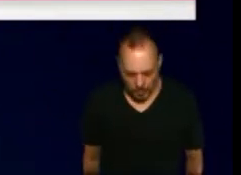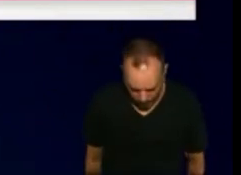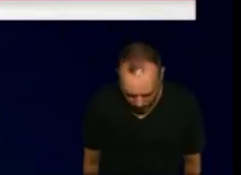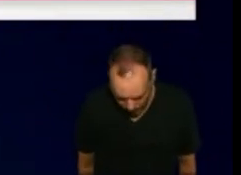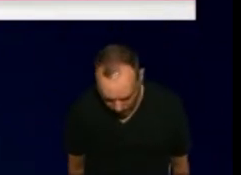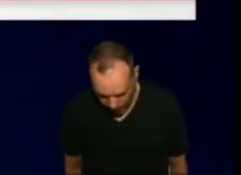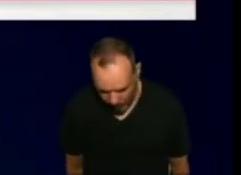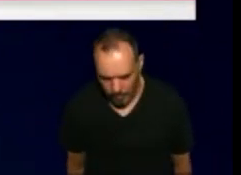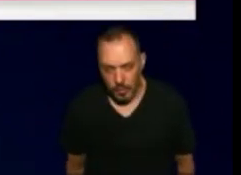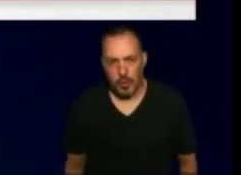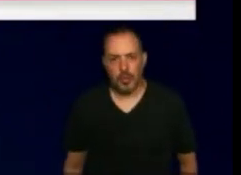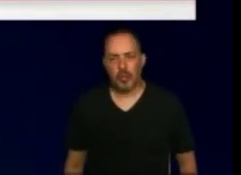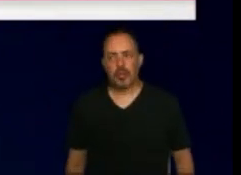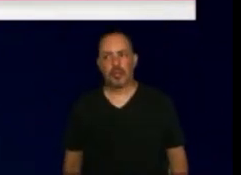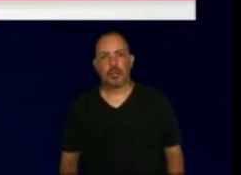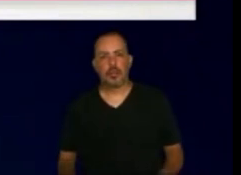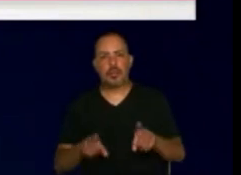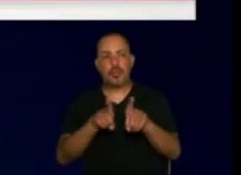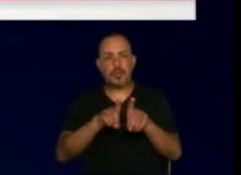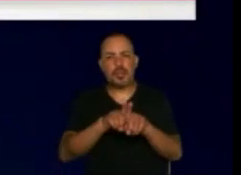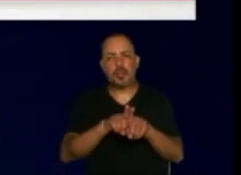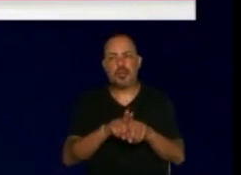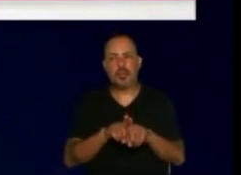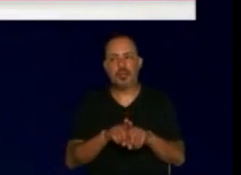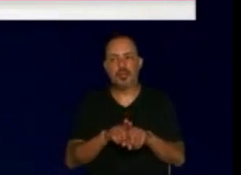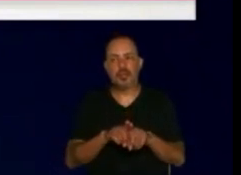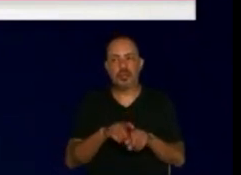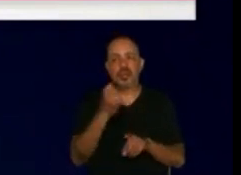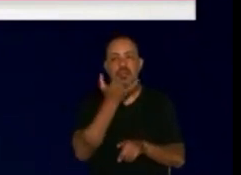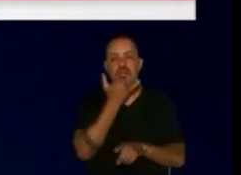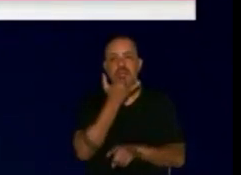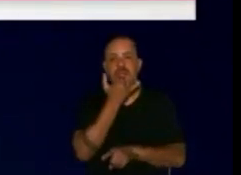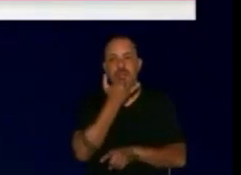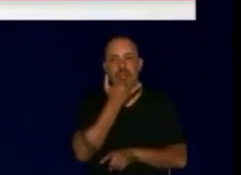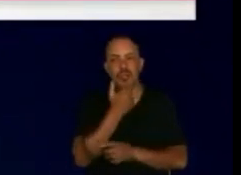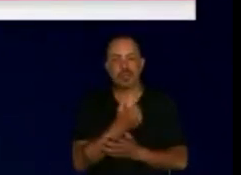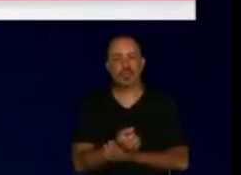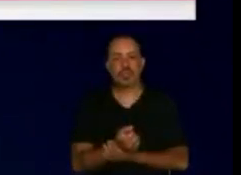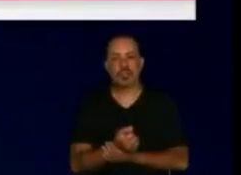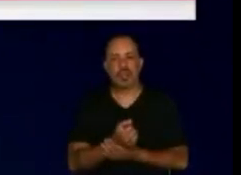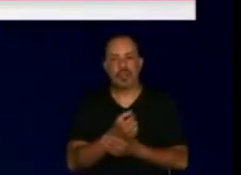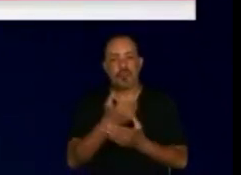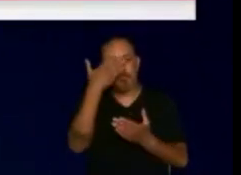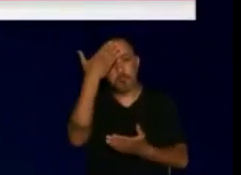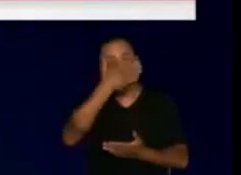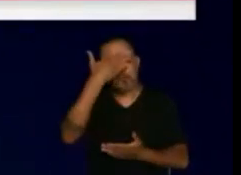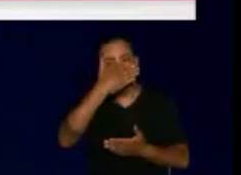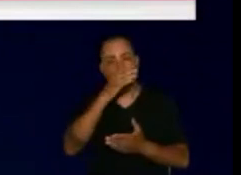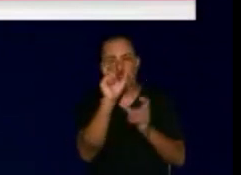aqui para falar, né? Então, de 5, não vai conseguir, mas vamos lá. O pessoal de casa tá vendo aí, ó.